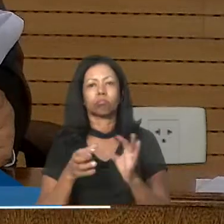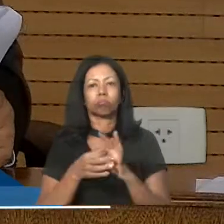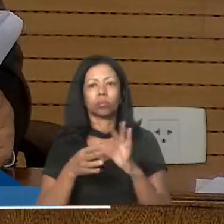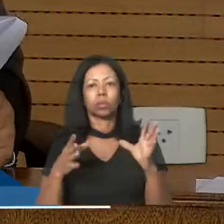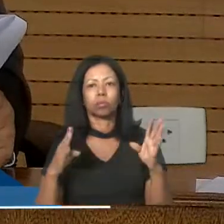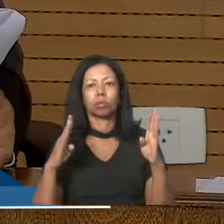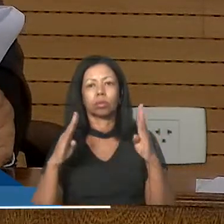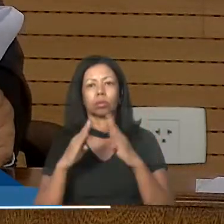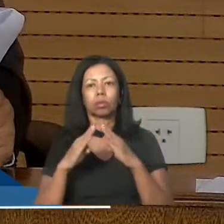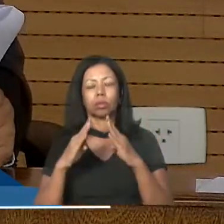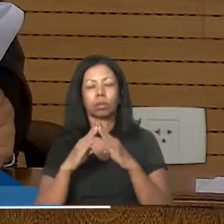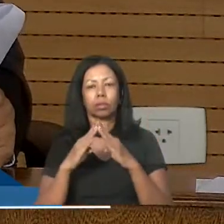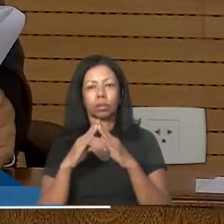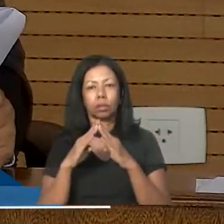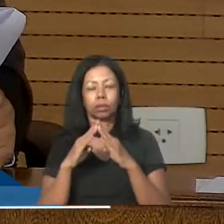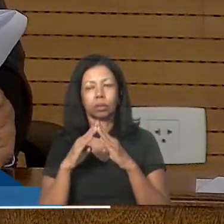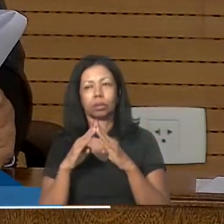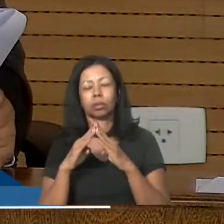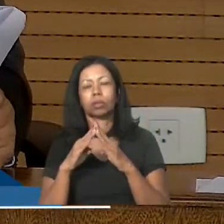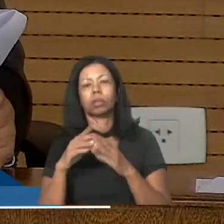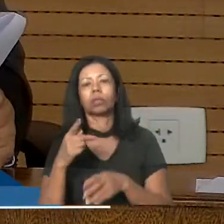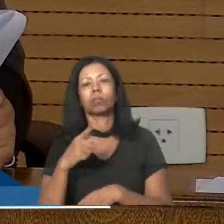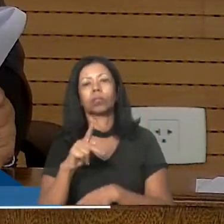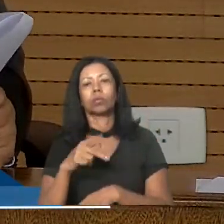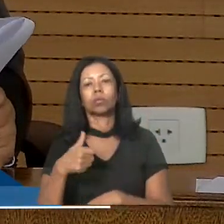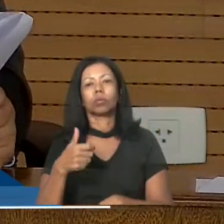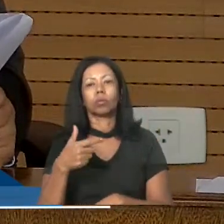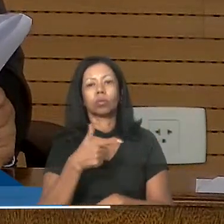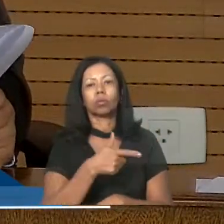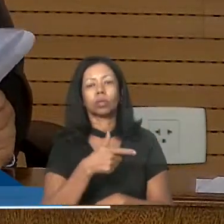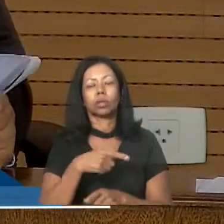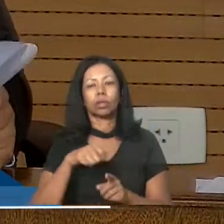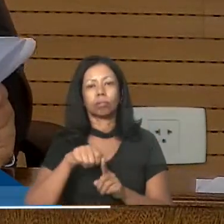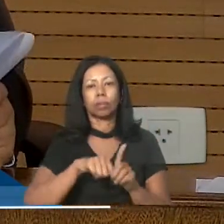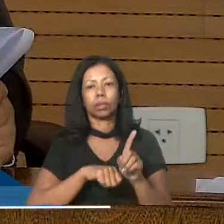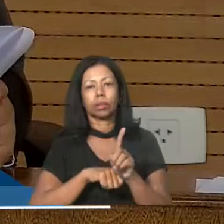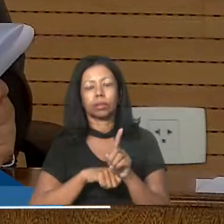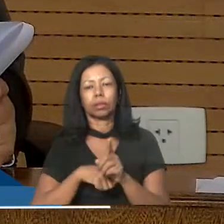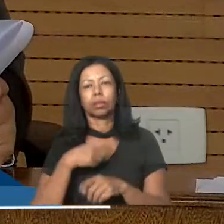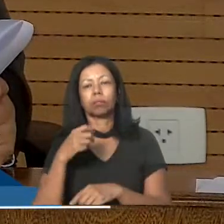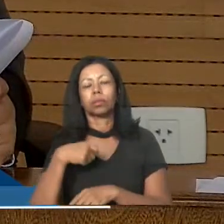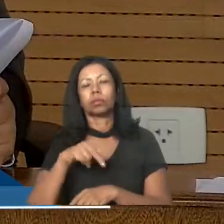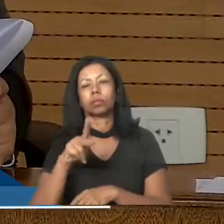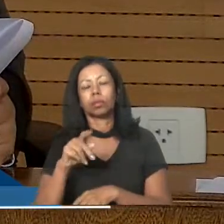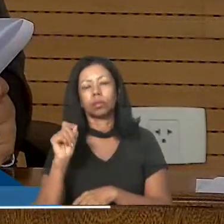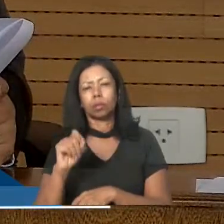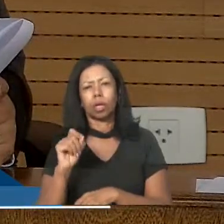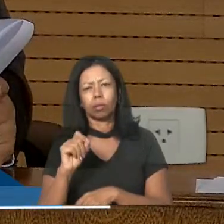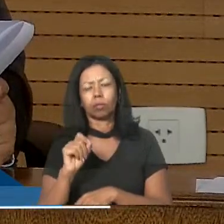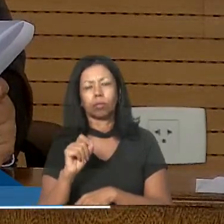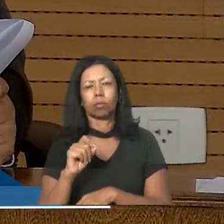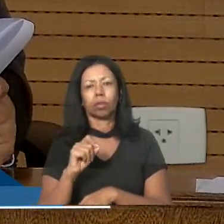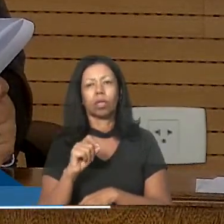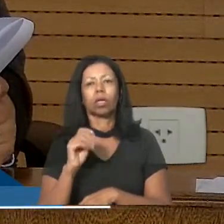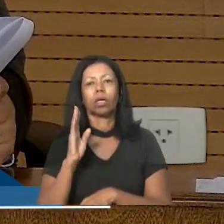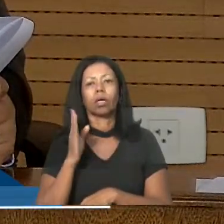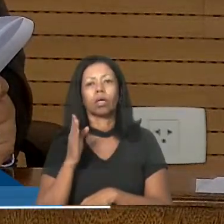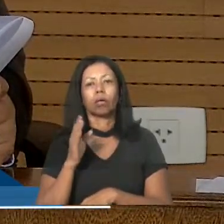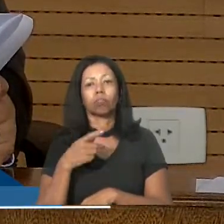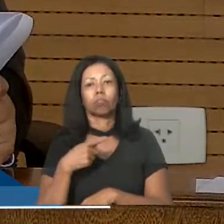das unidades habitacionais pelo prazo de 12 meses. À vista do prazo inicialmente estipulado, é de